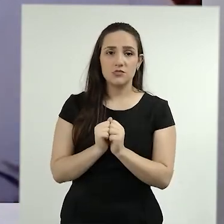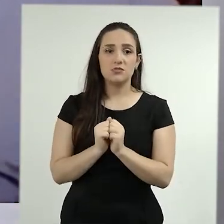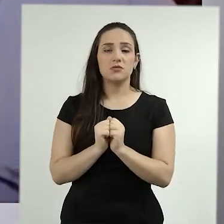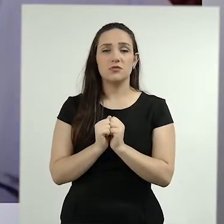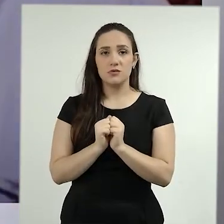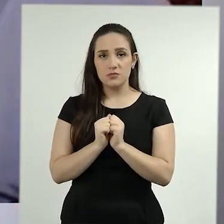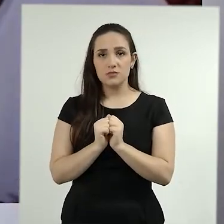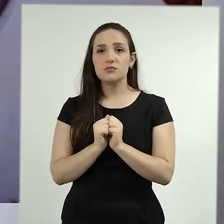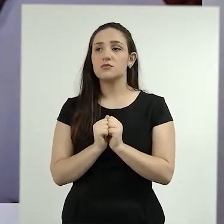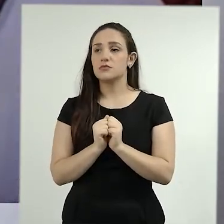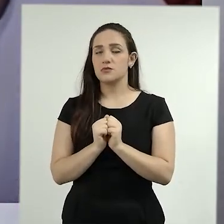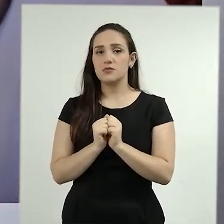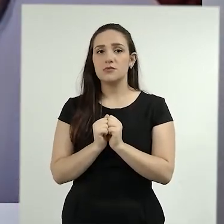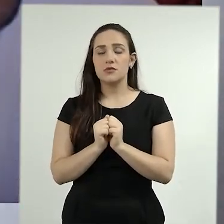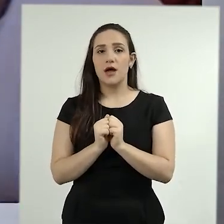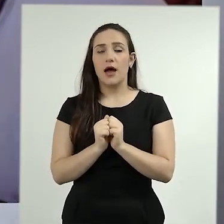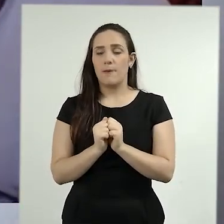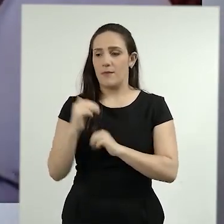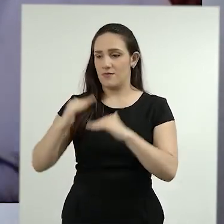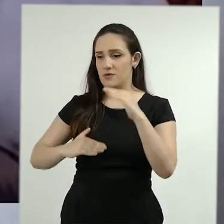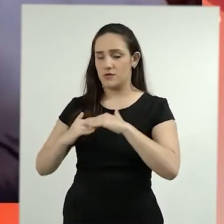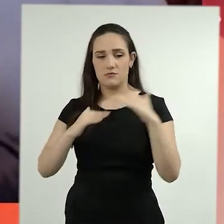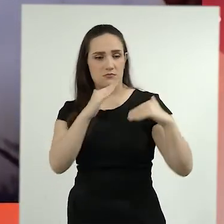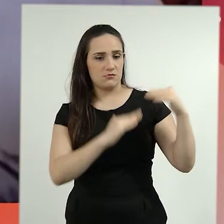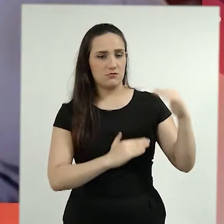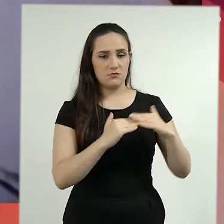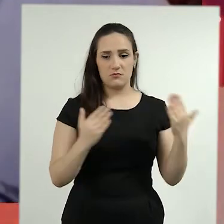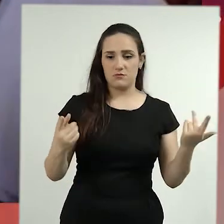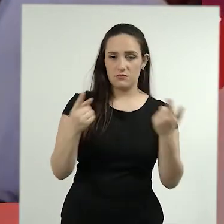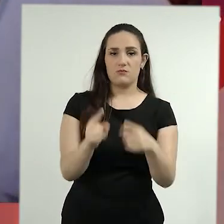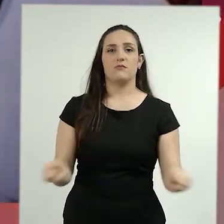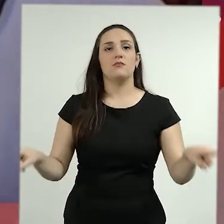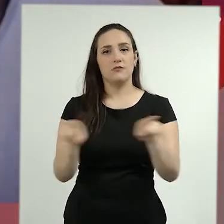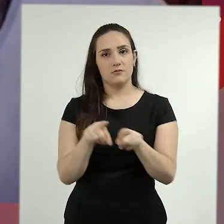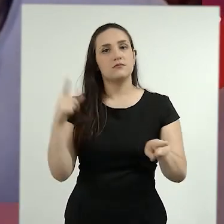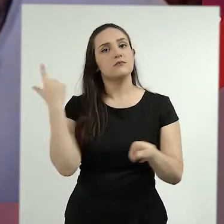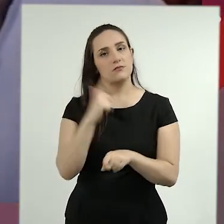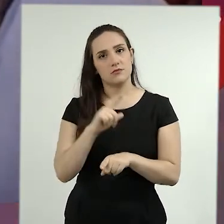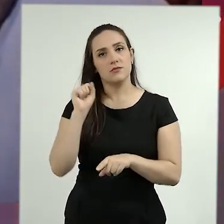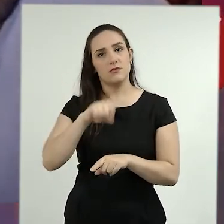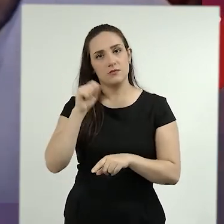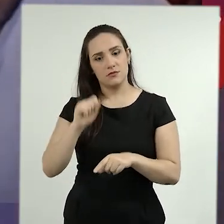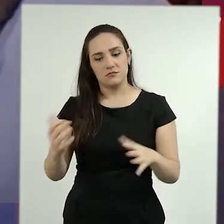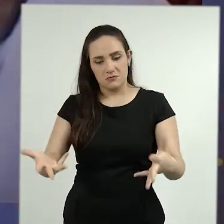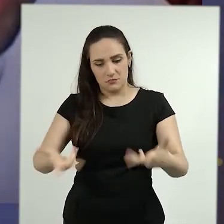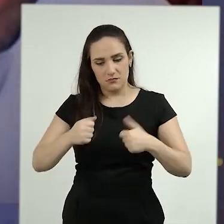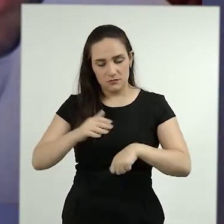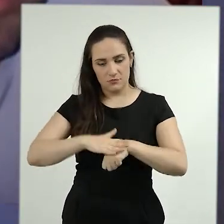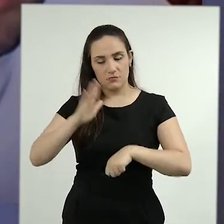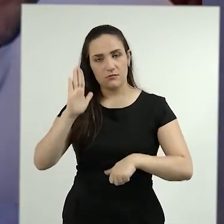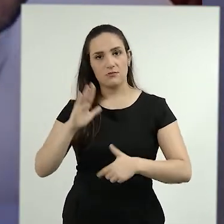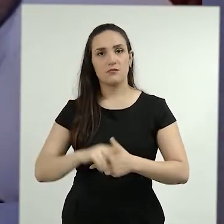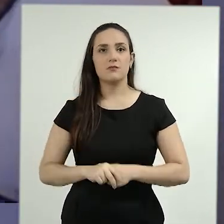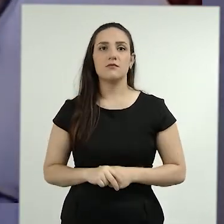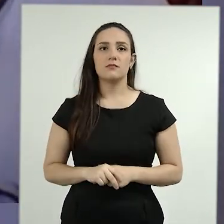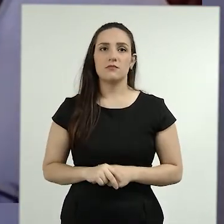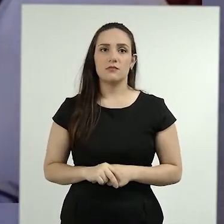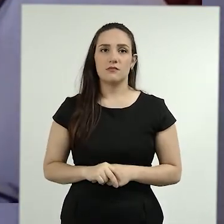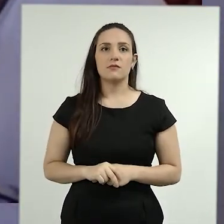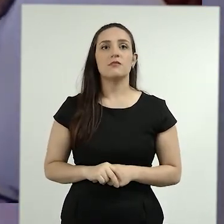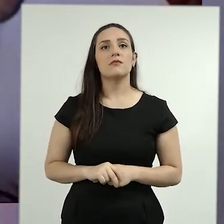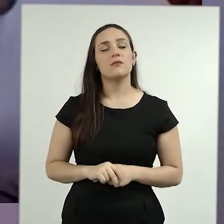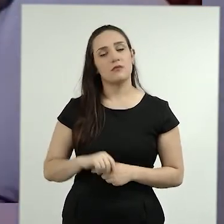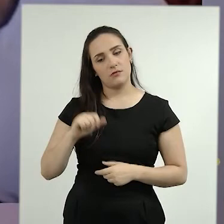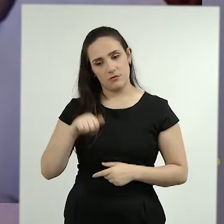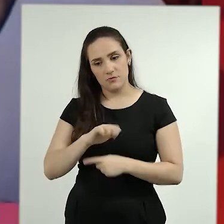conseguisse juntar profissionais de diferentes áreas, as ações, elas se tornaram mais eficazes em todos